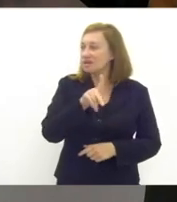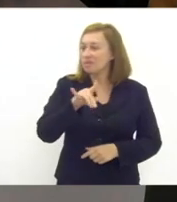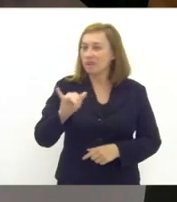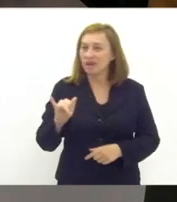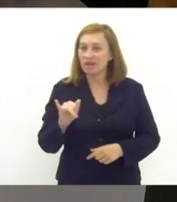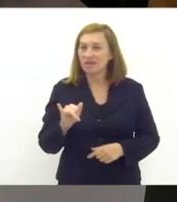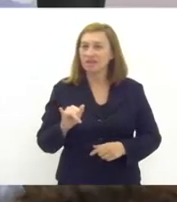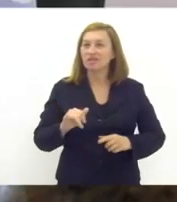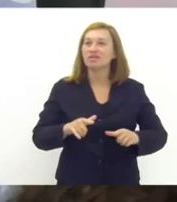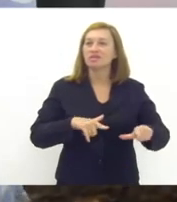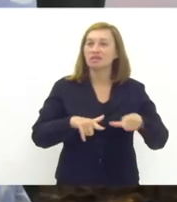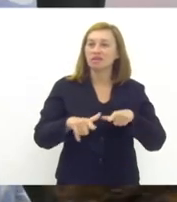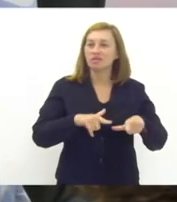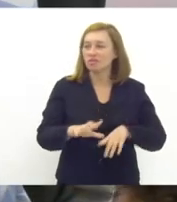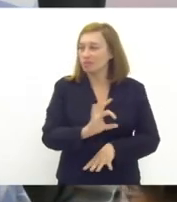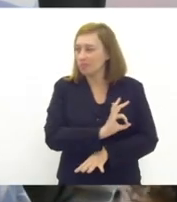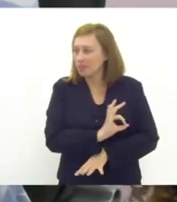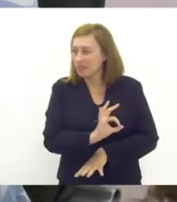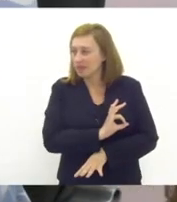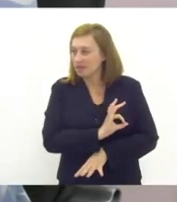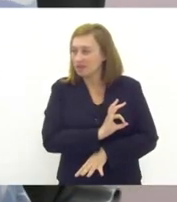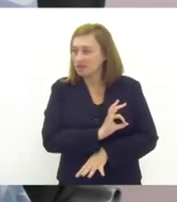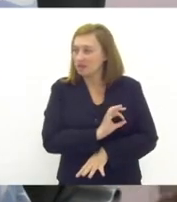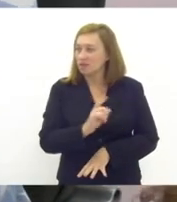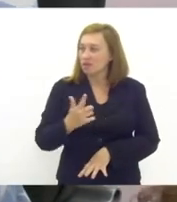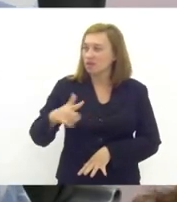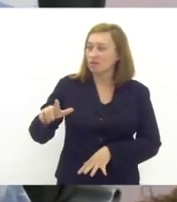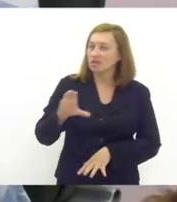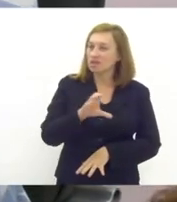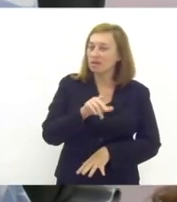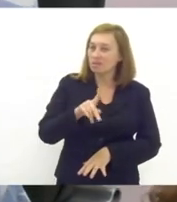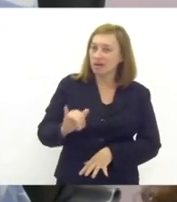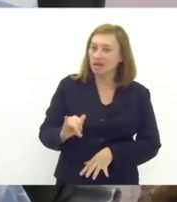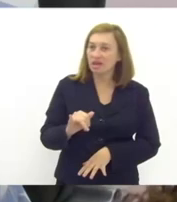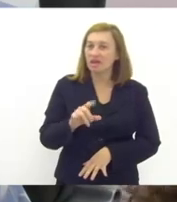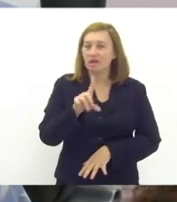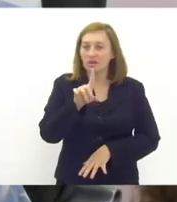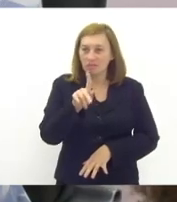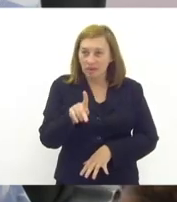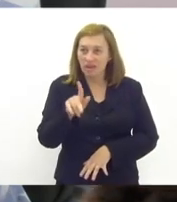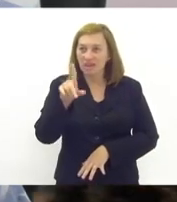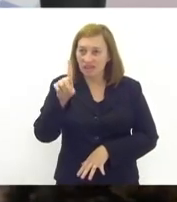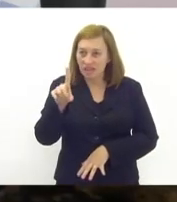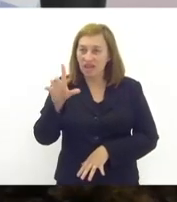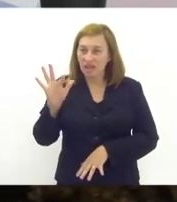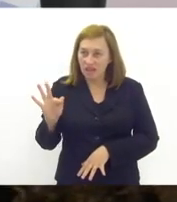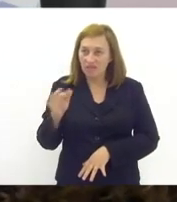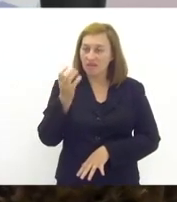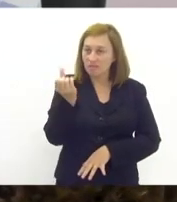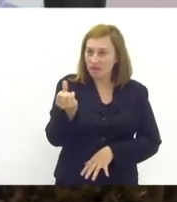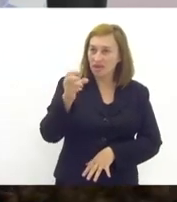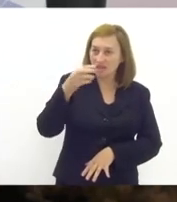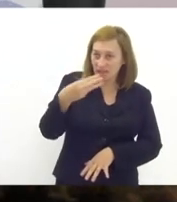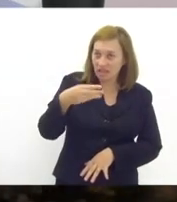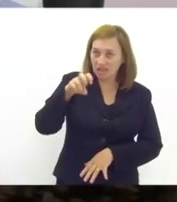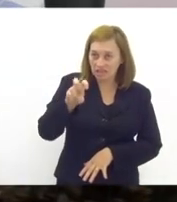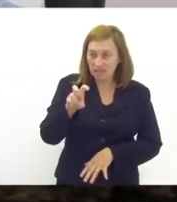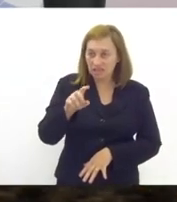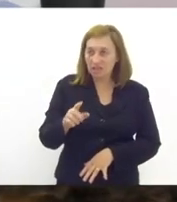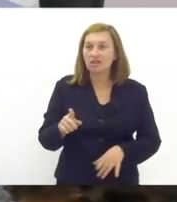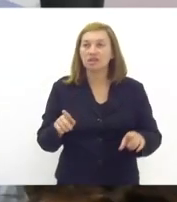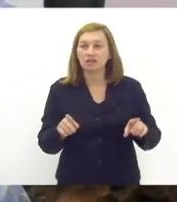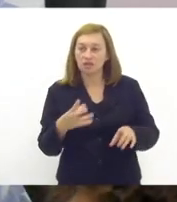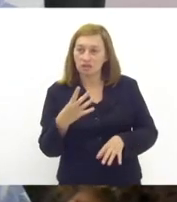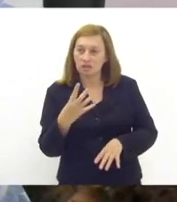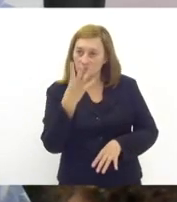sobre as operações policiais, outras CPIs sobre a DPF 635, essa é a CPI do reconhecimento fotográfico e do